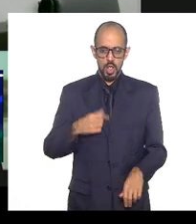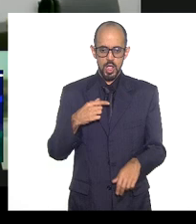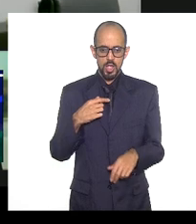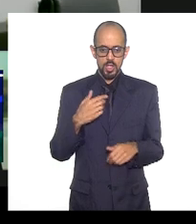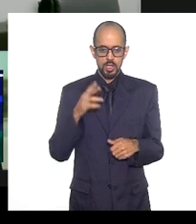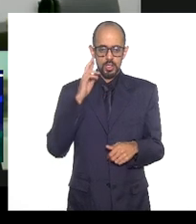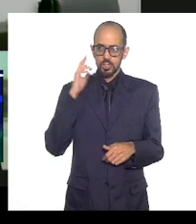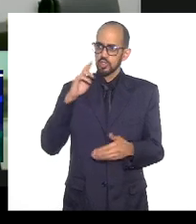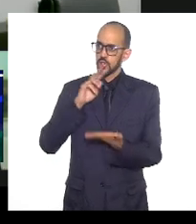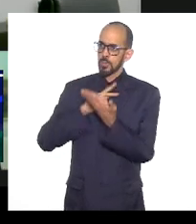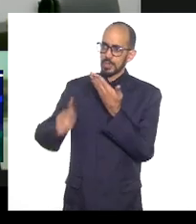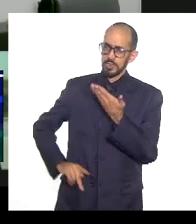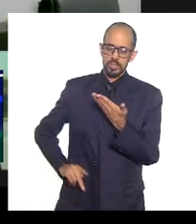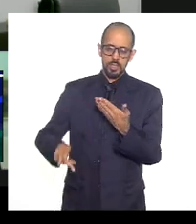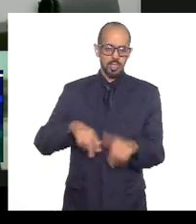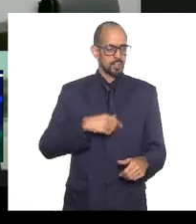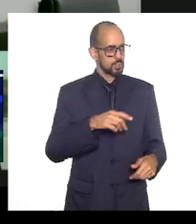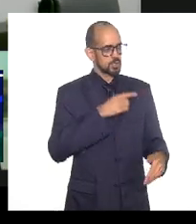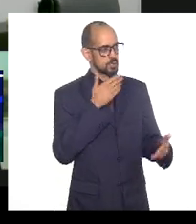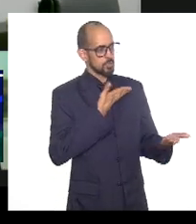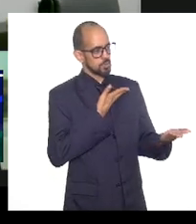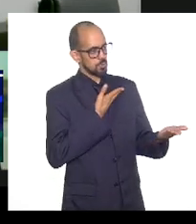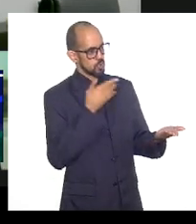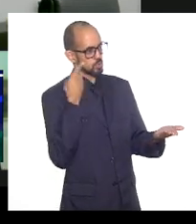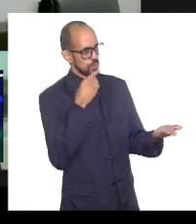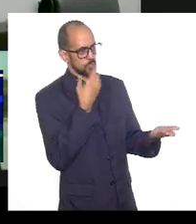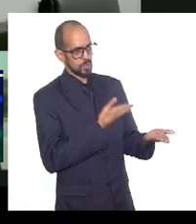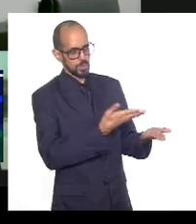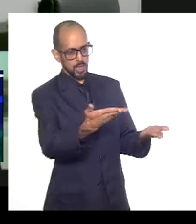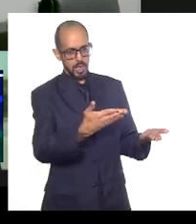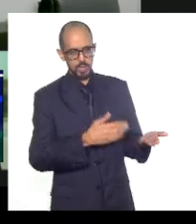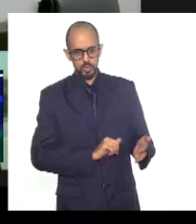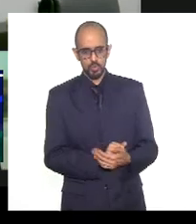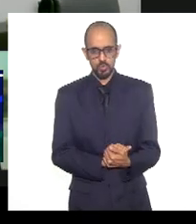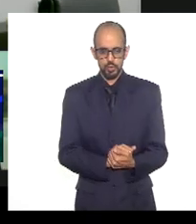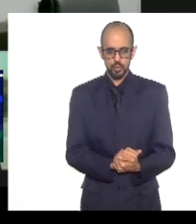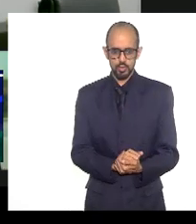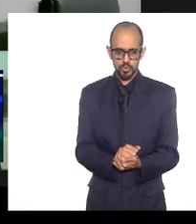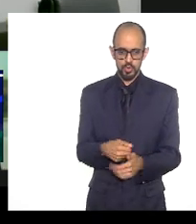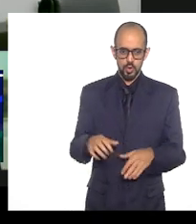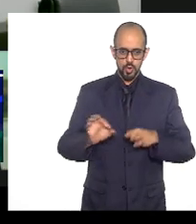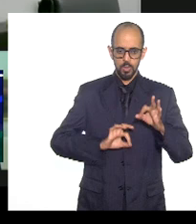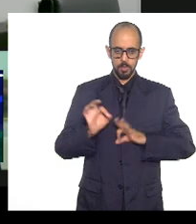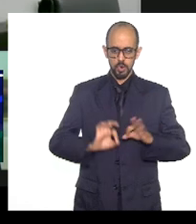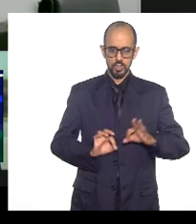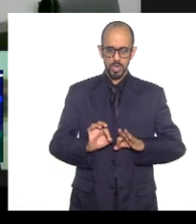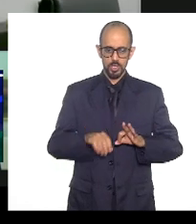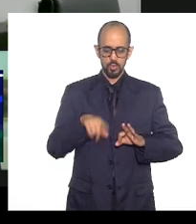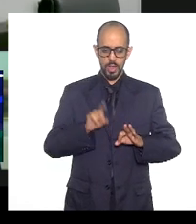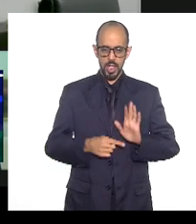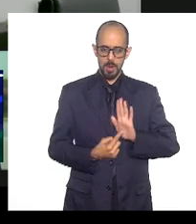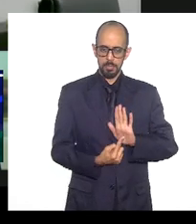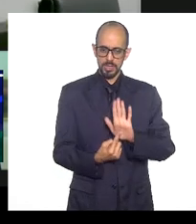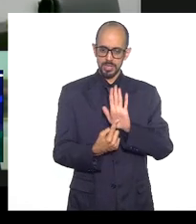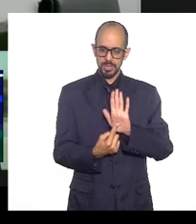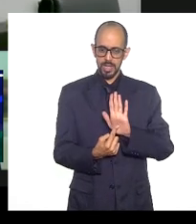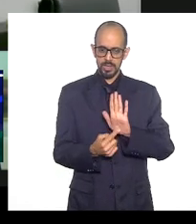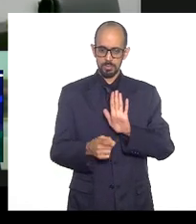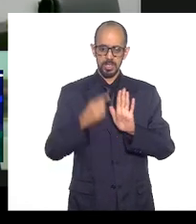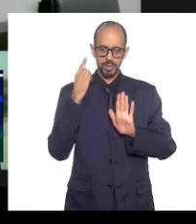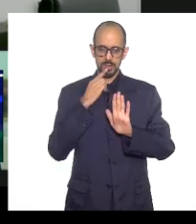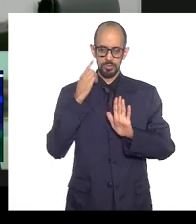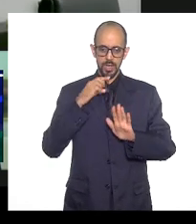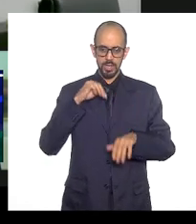presidente, nobres deputados e deputadas, presente projeto se trata de matéria apresentada pela deputada